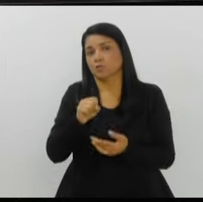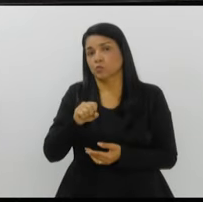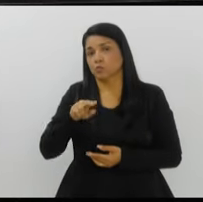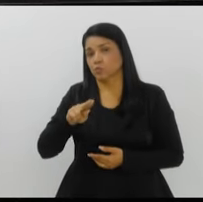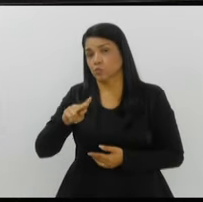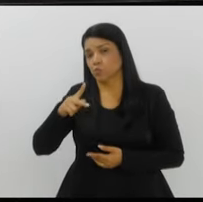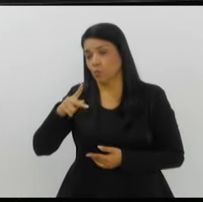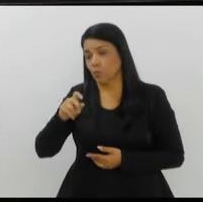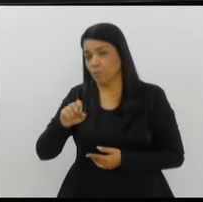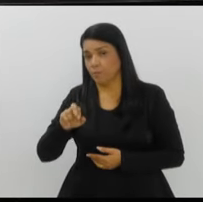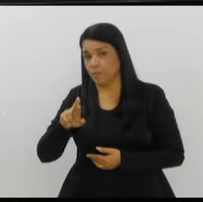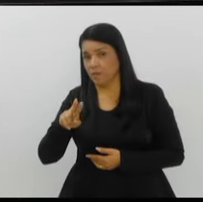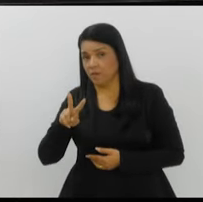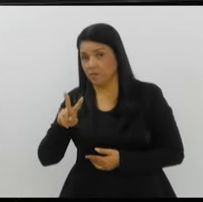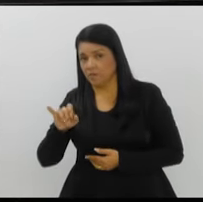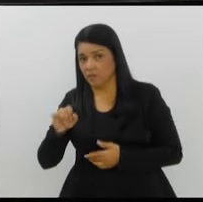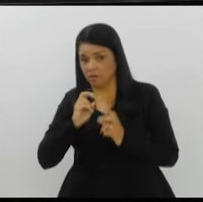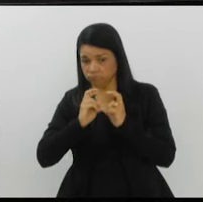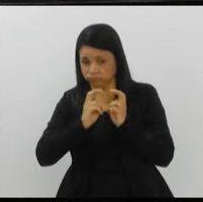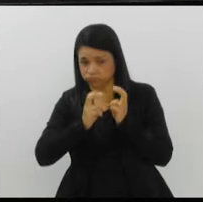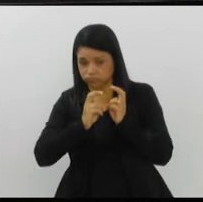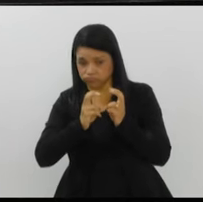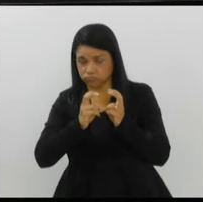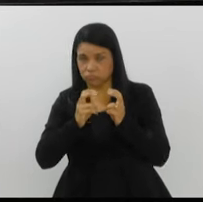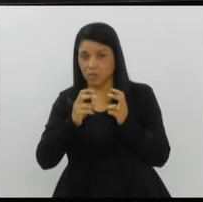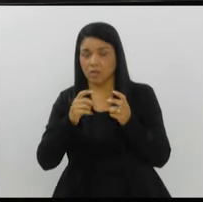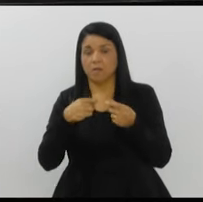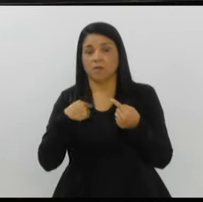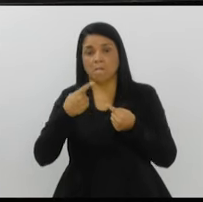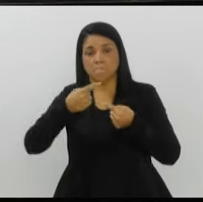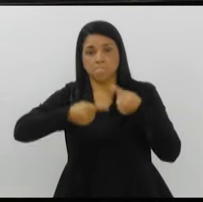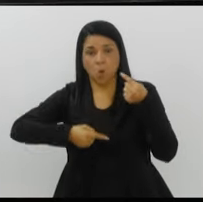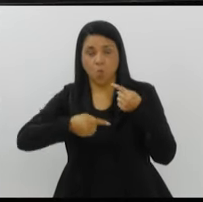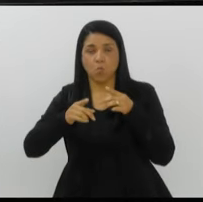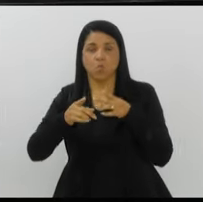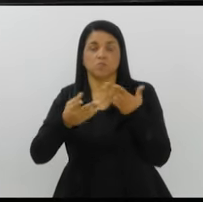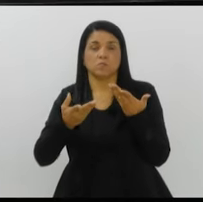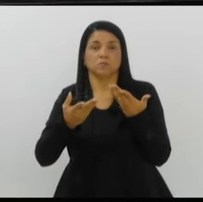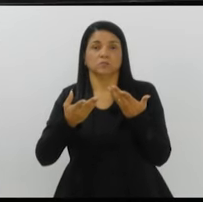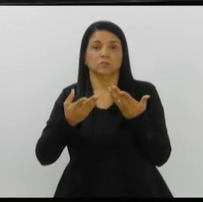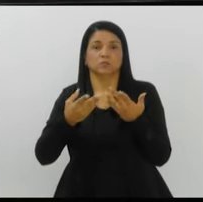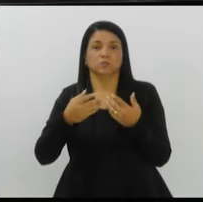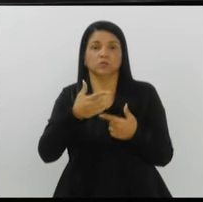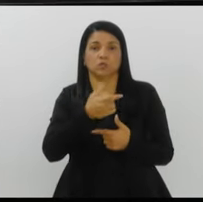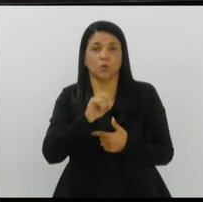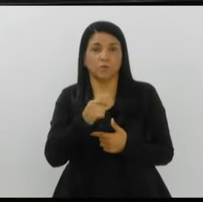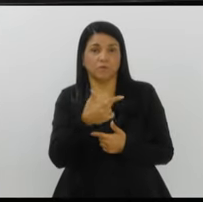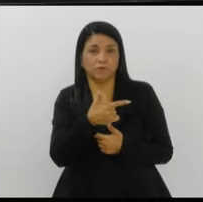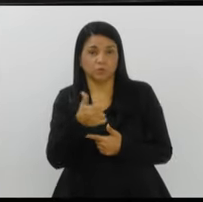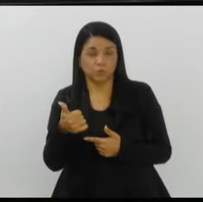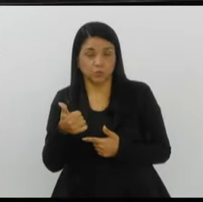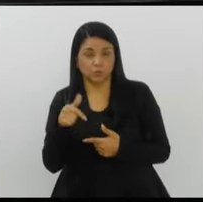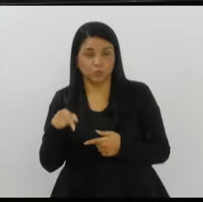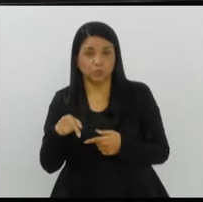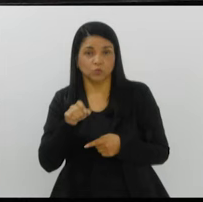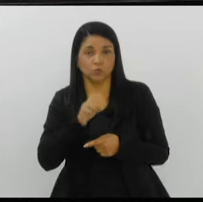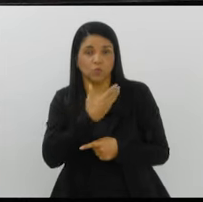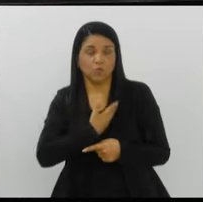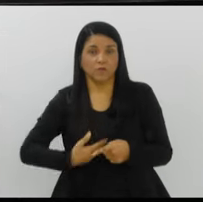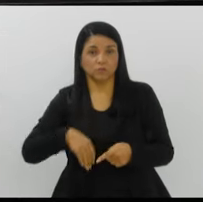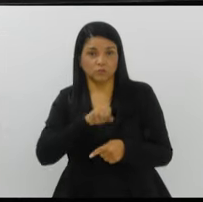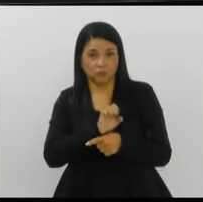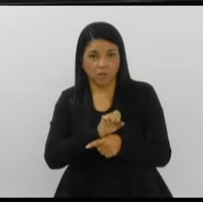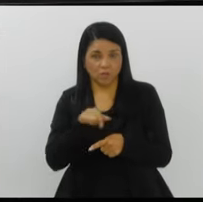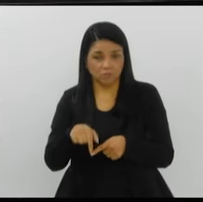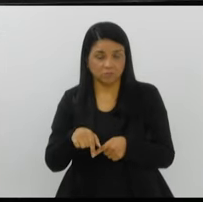o governo do Estado já aconteceu desde 2021, quando fizemos aqui